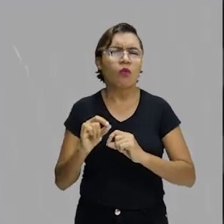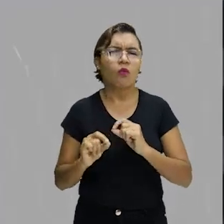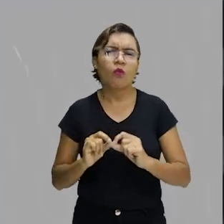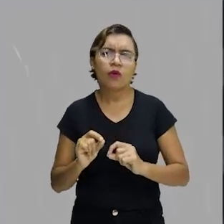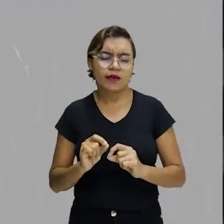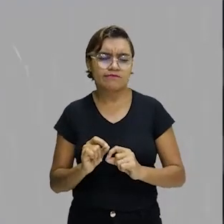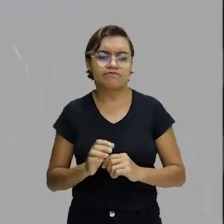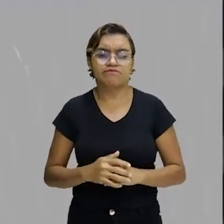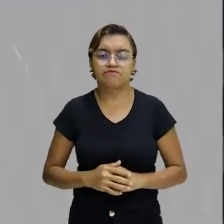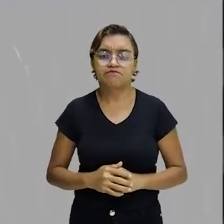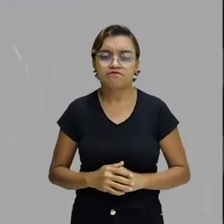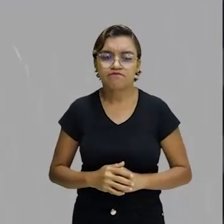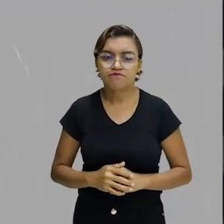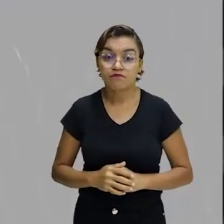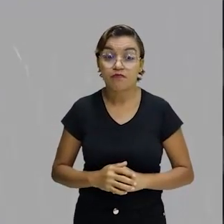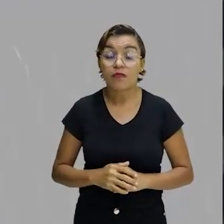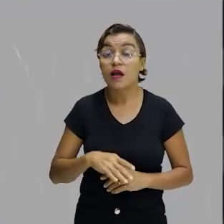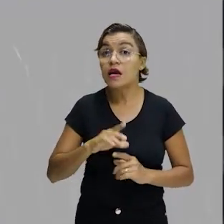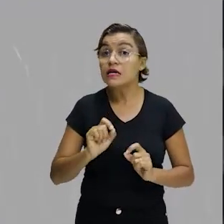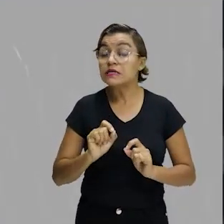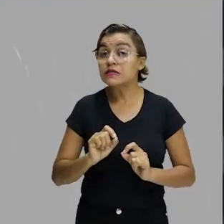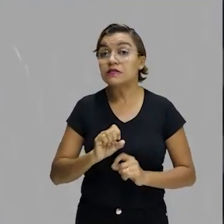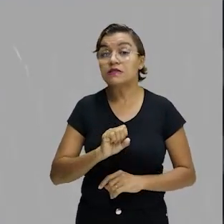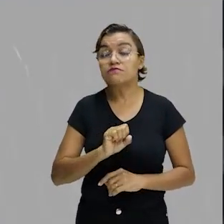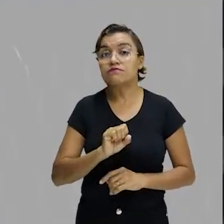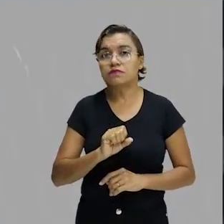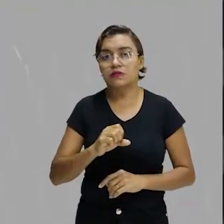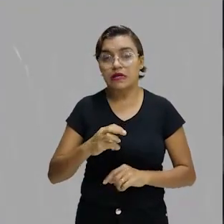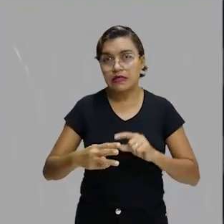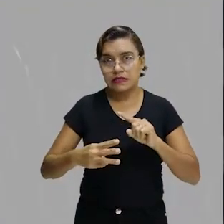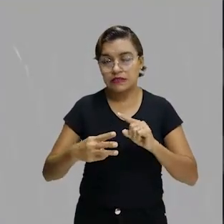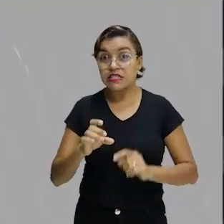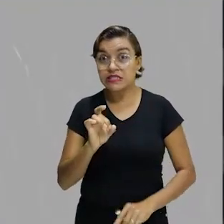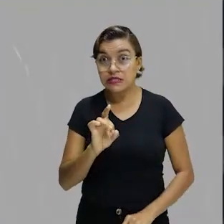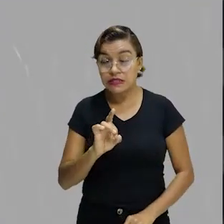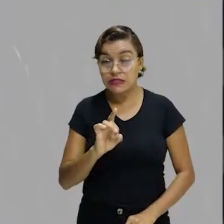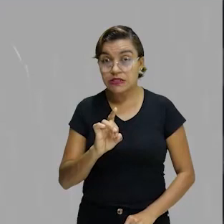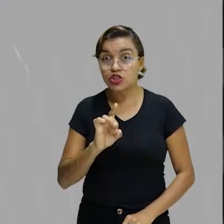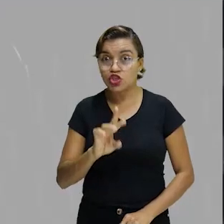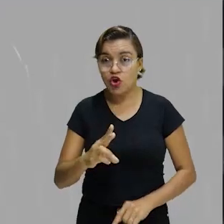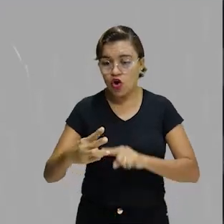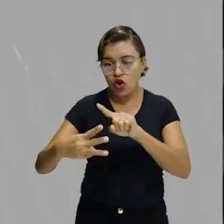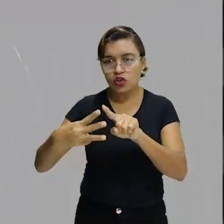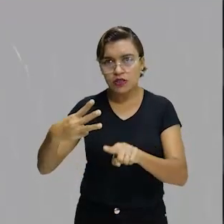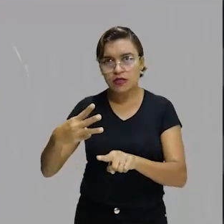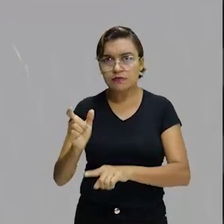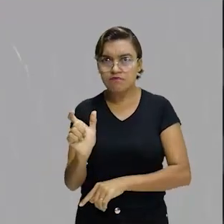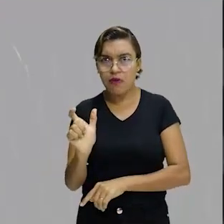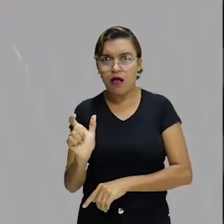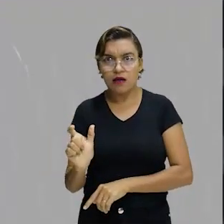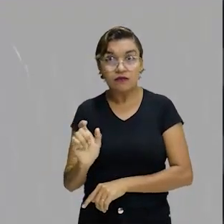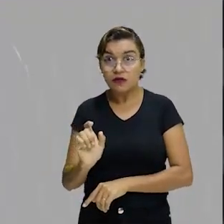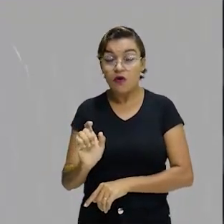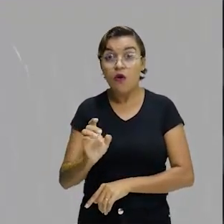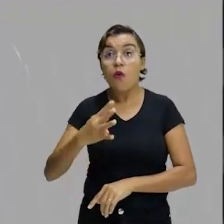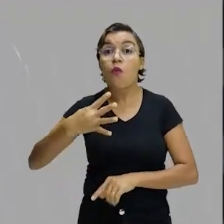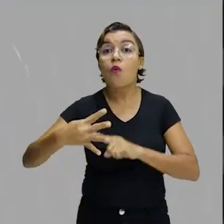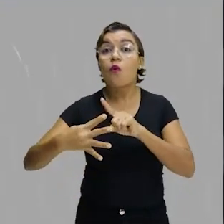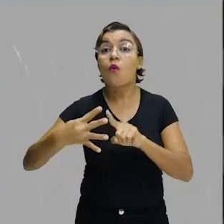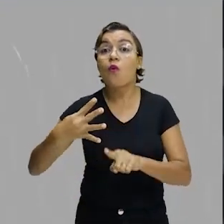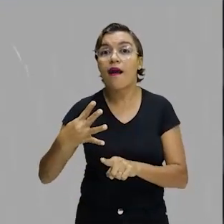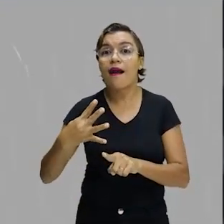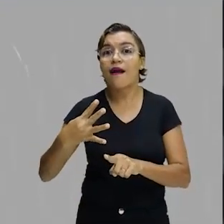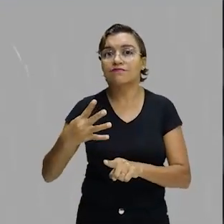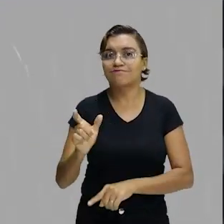este silogismo? Eu não tenho apenas 3 termos aqui. Eu tenho 4 termos, na verdade. Se você